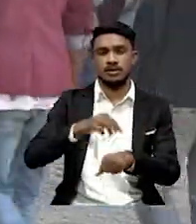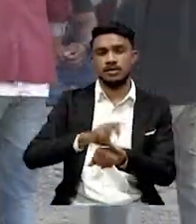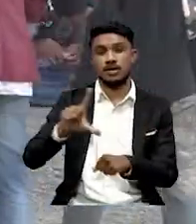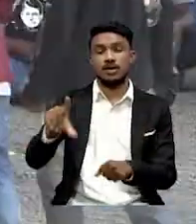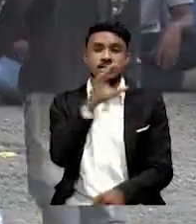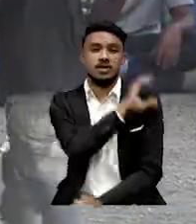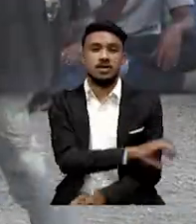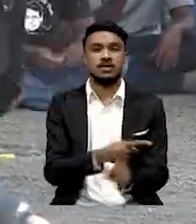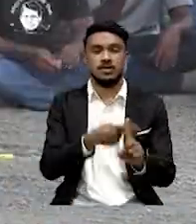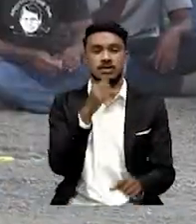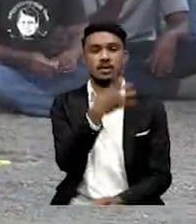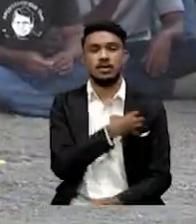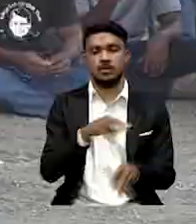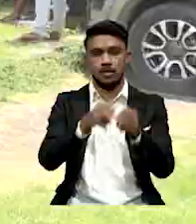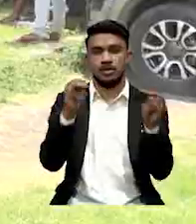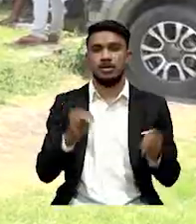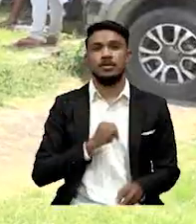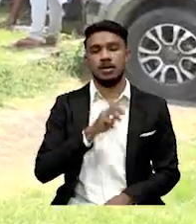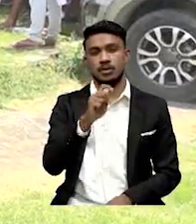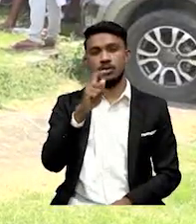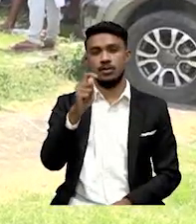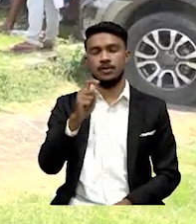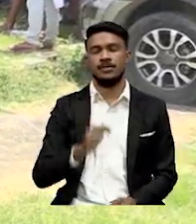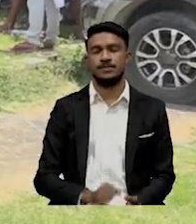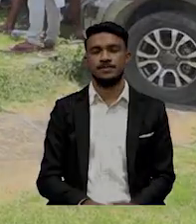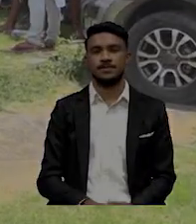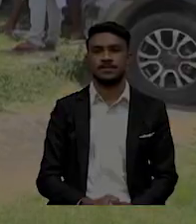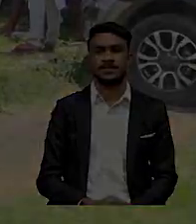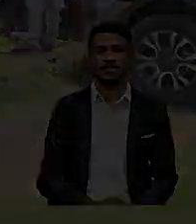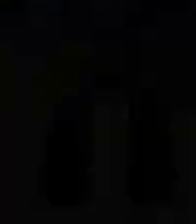Husipenitele, município Manatutu. Na plan saber, Clementino Maia, GMN.